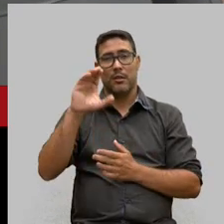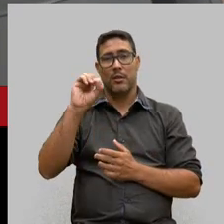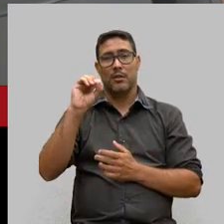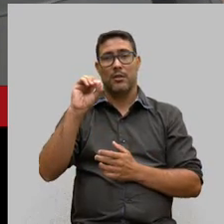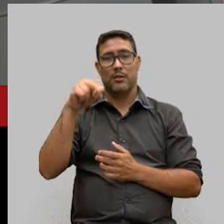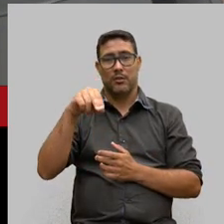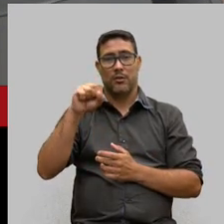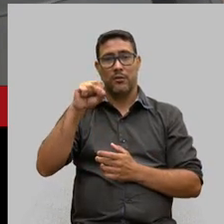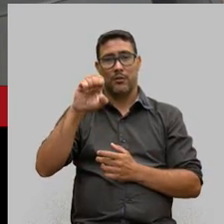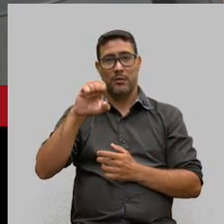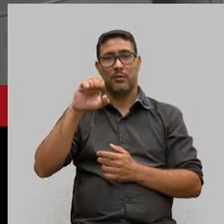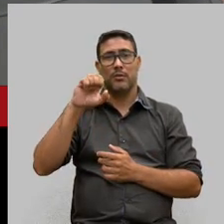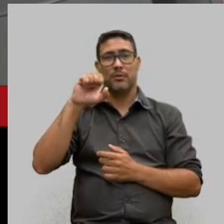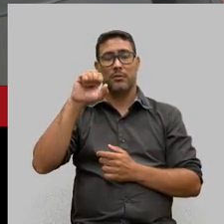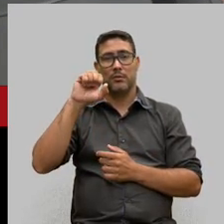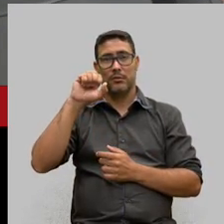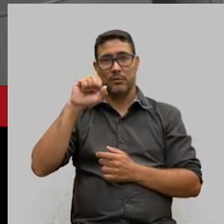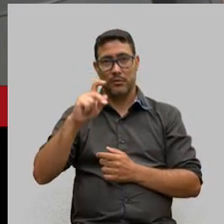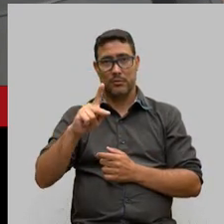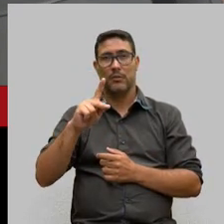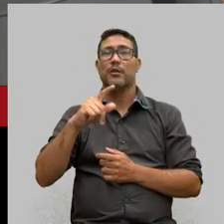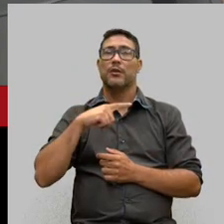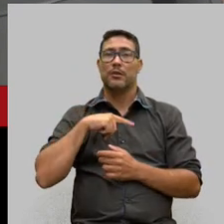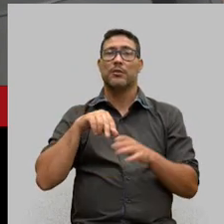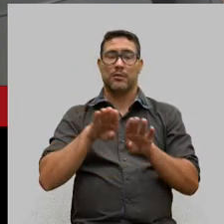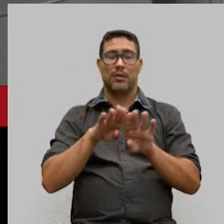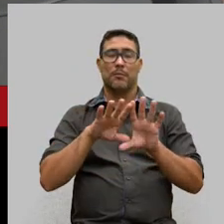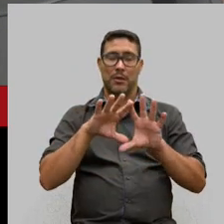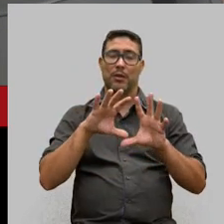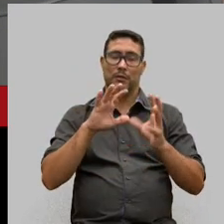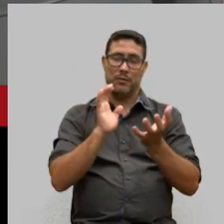conep Também faço parte